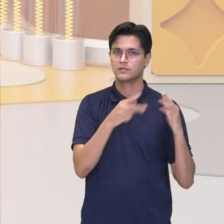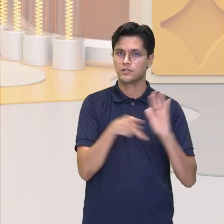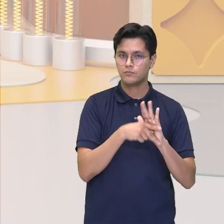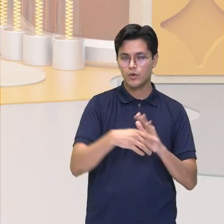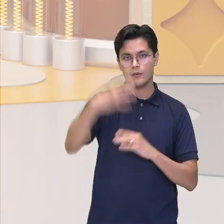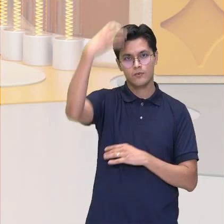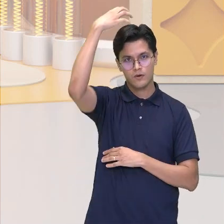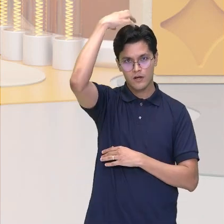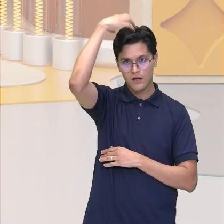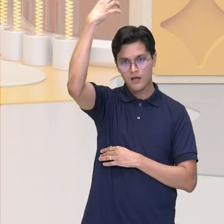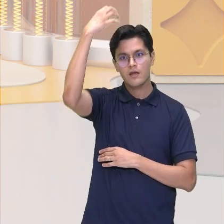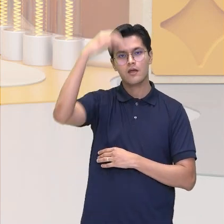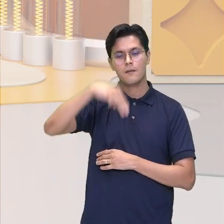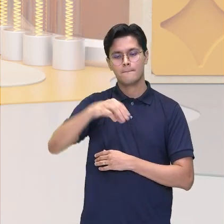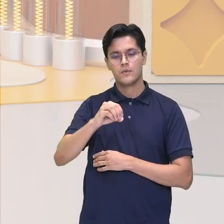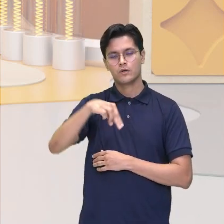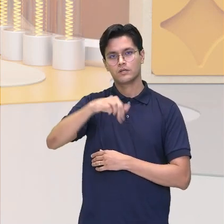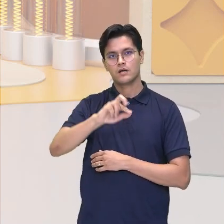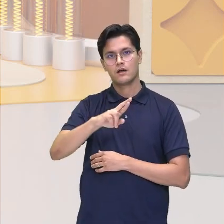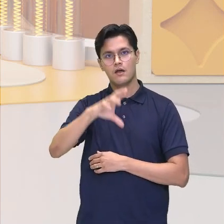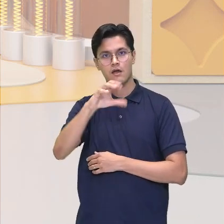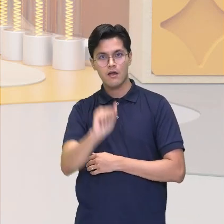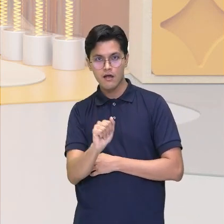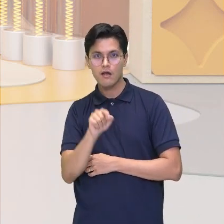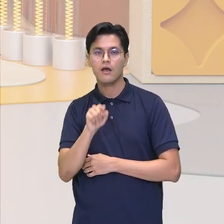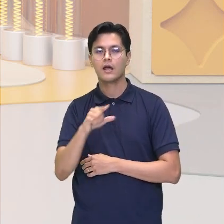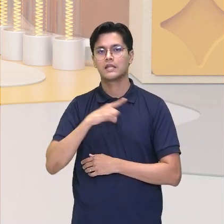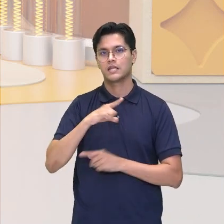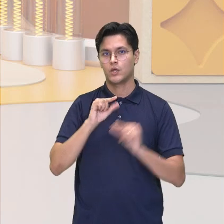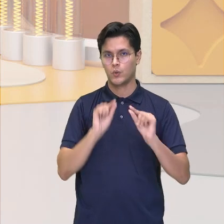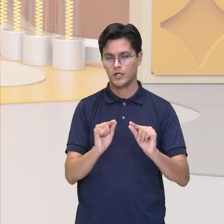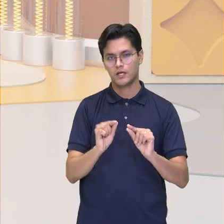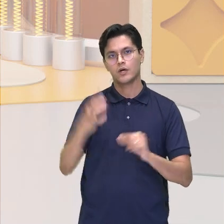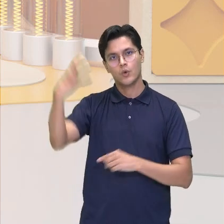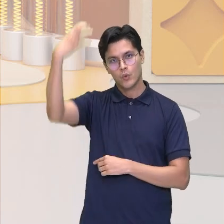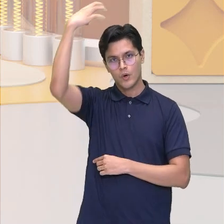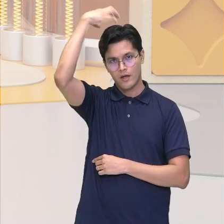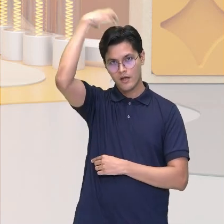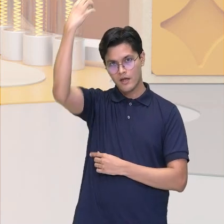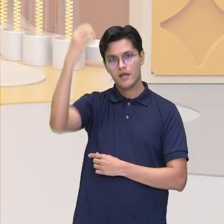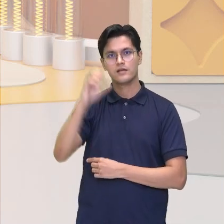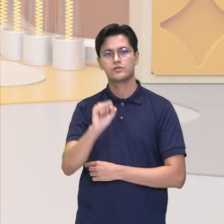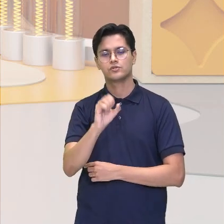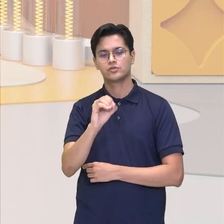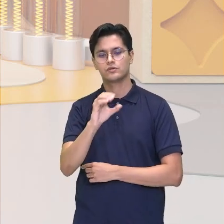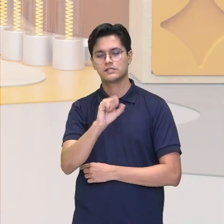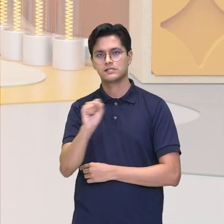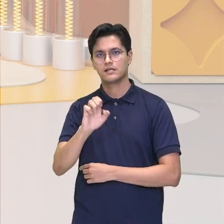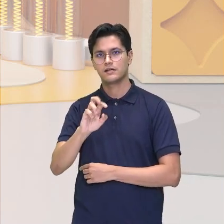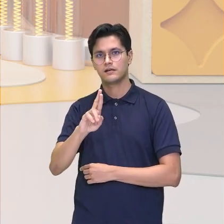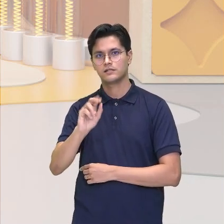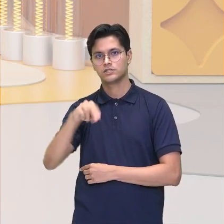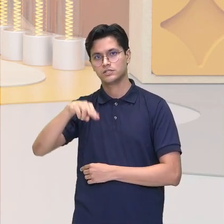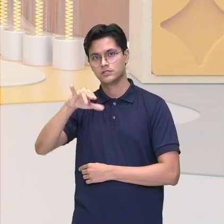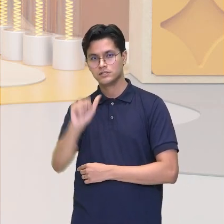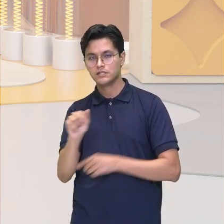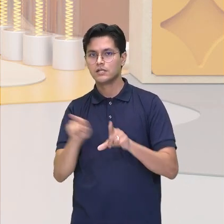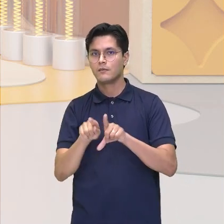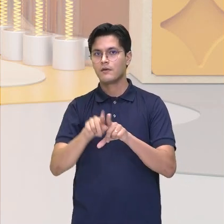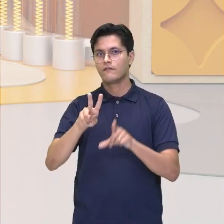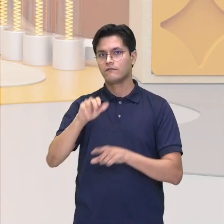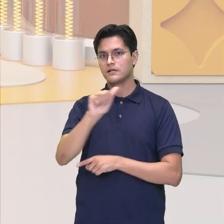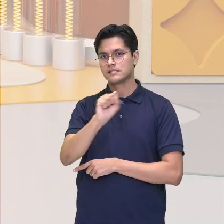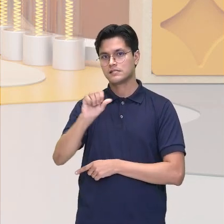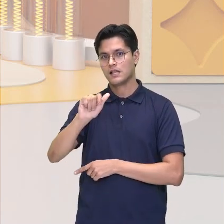que haviam no período feudal, que havia ali o rei, a questão da suzerania e da vassalagem, mas esse rei que havia ali